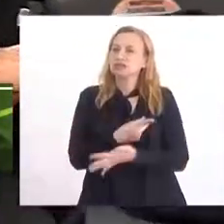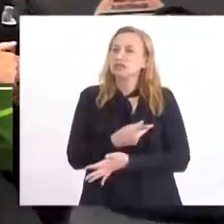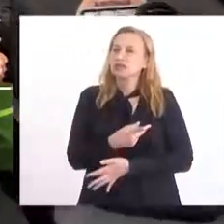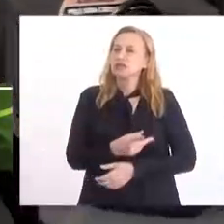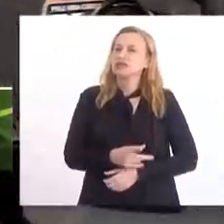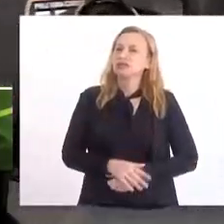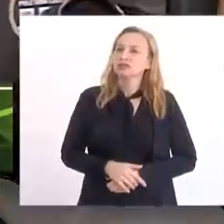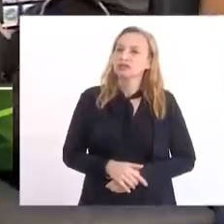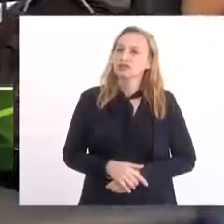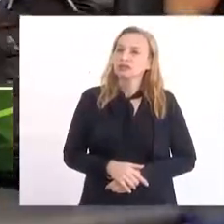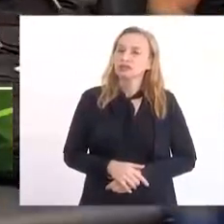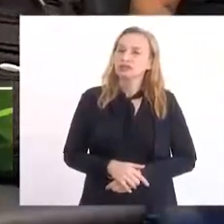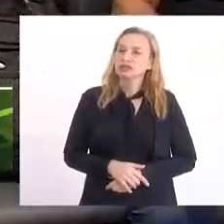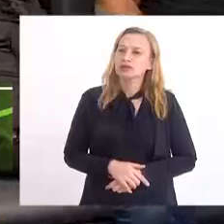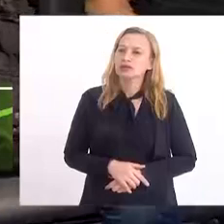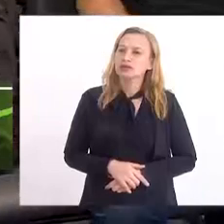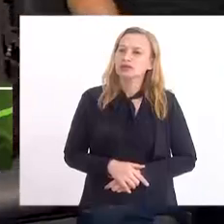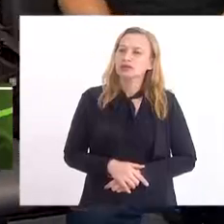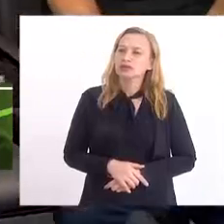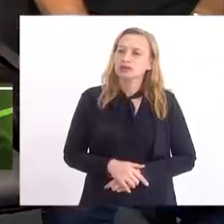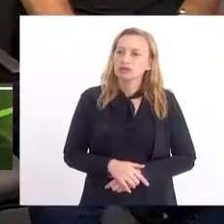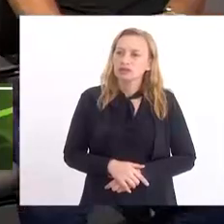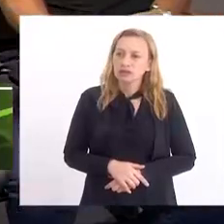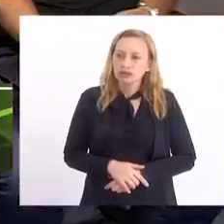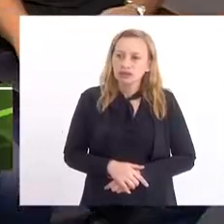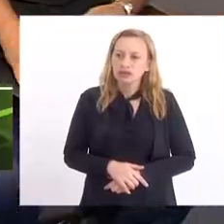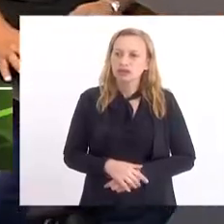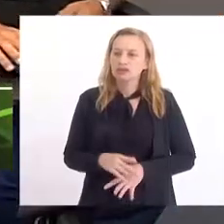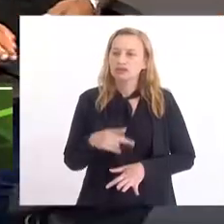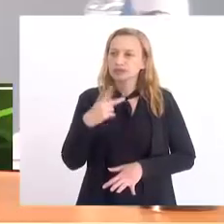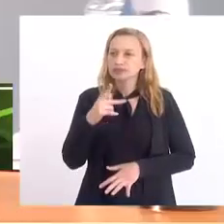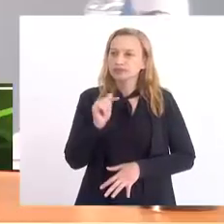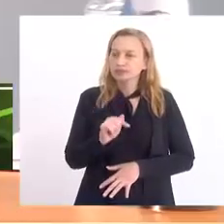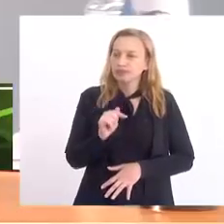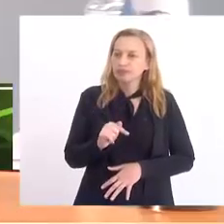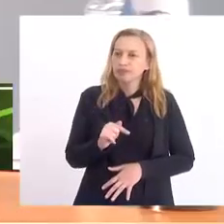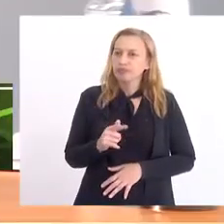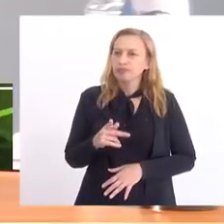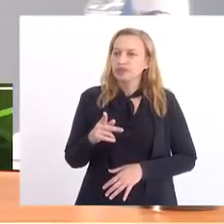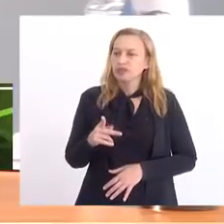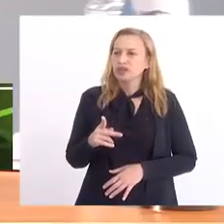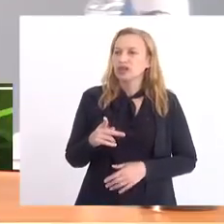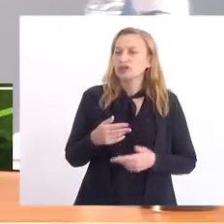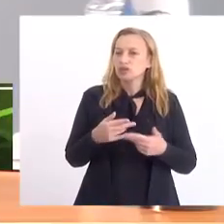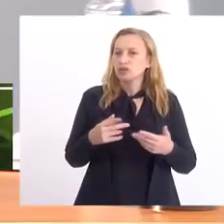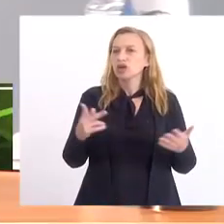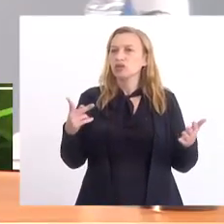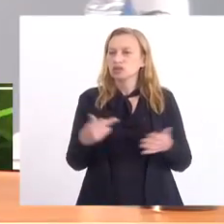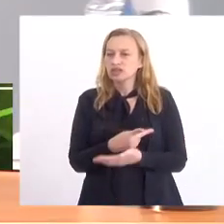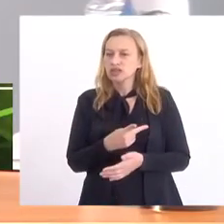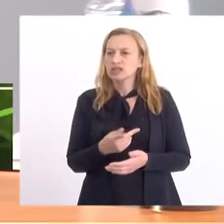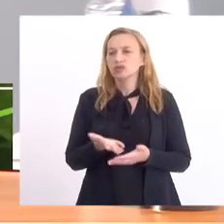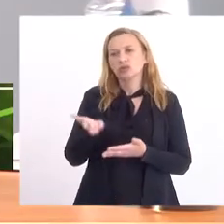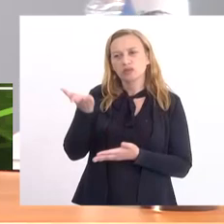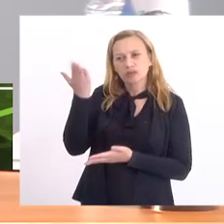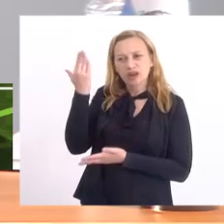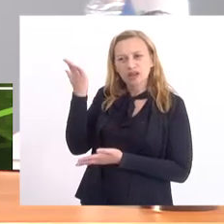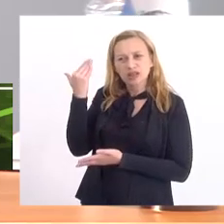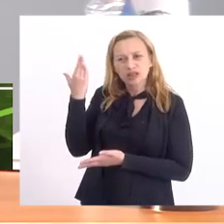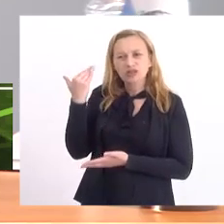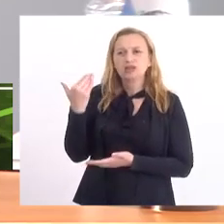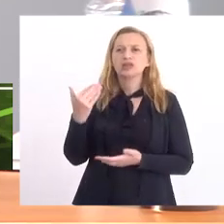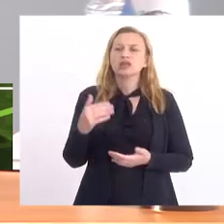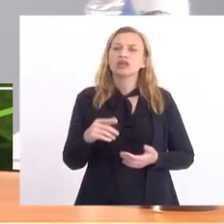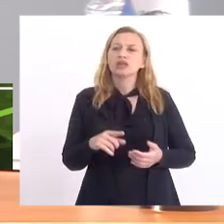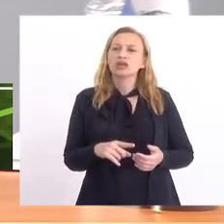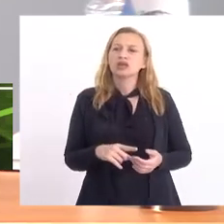gente... foi citado aqui um episódio negativo que aconteceu no passado, que serve de